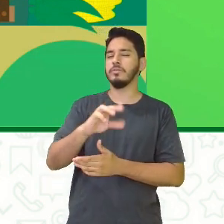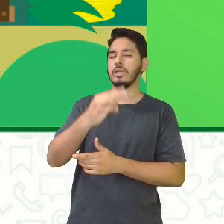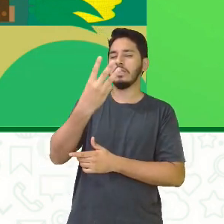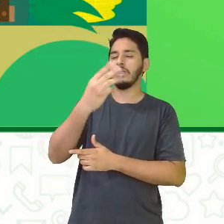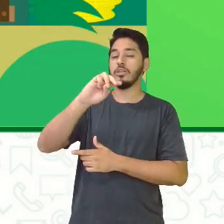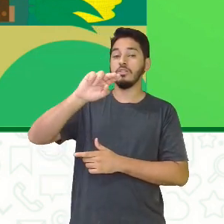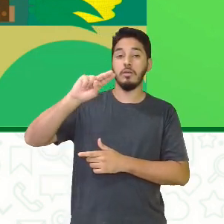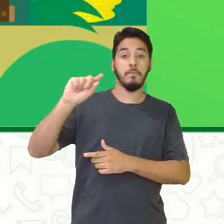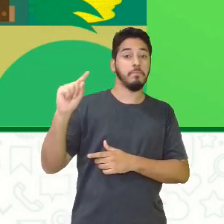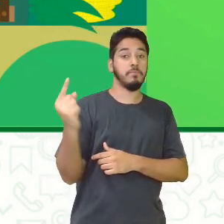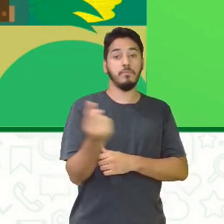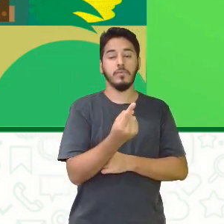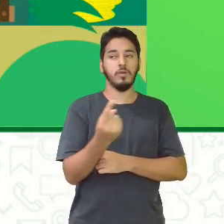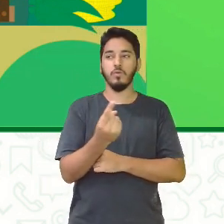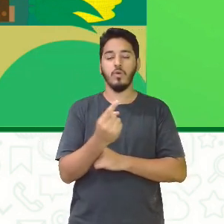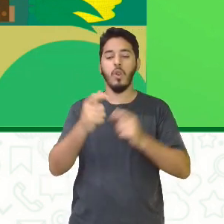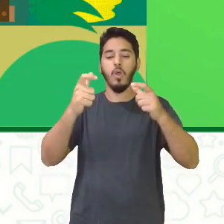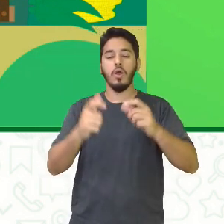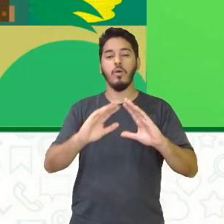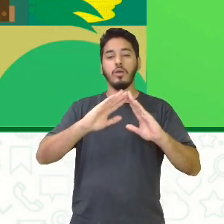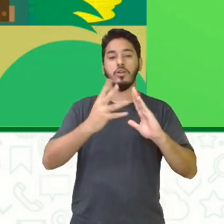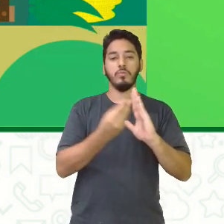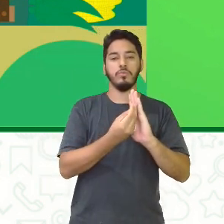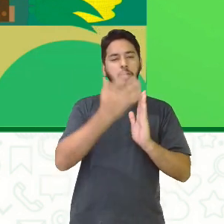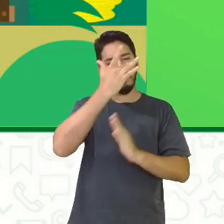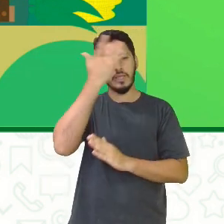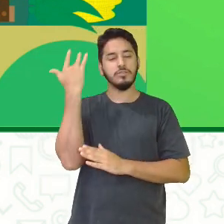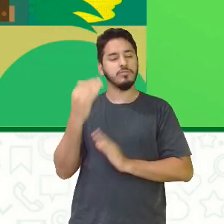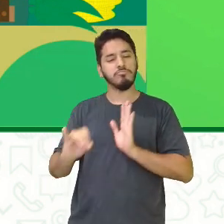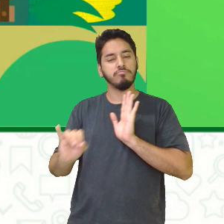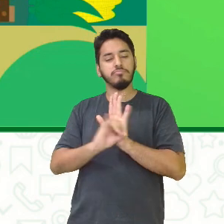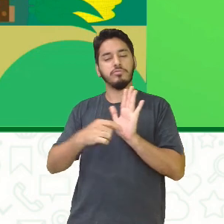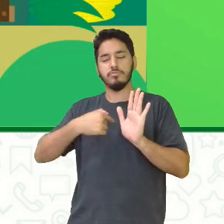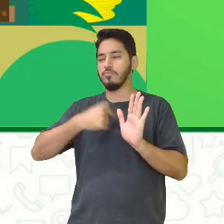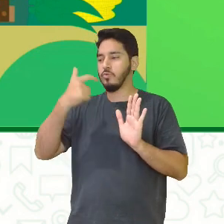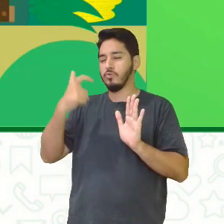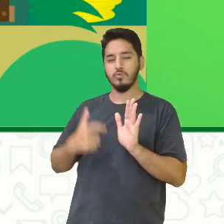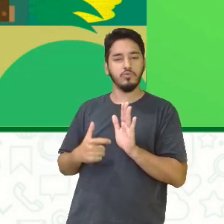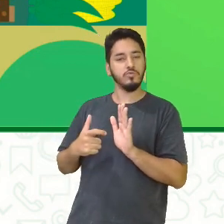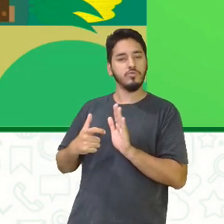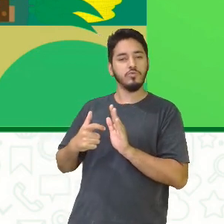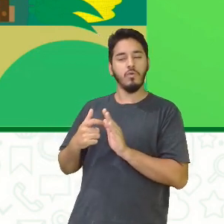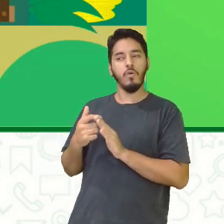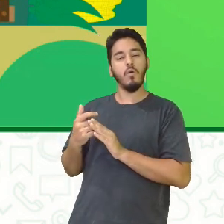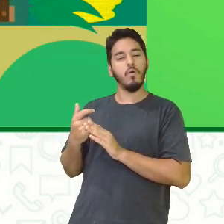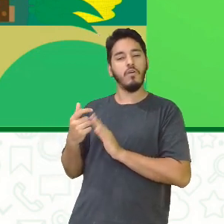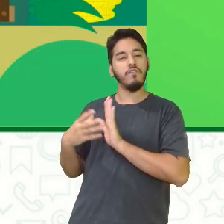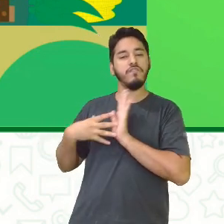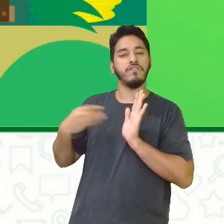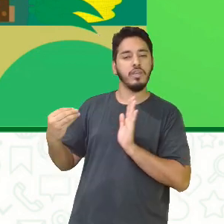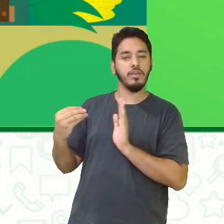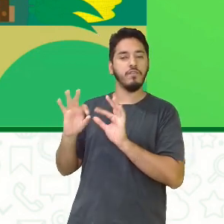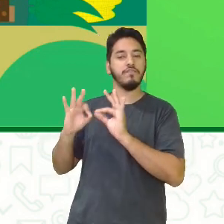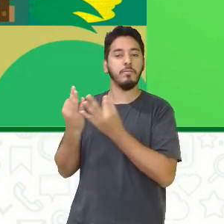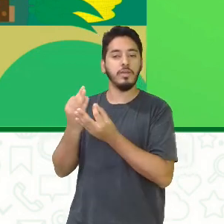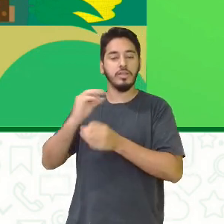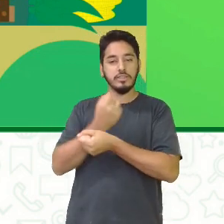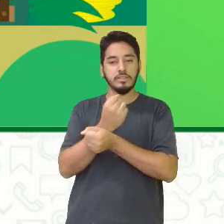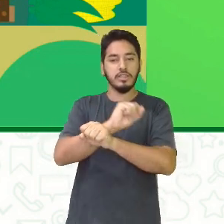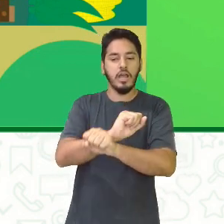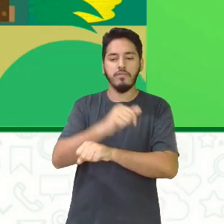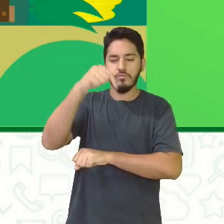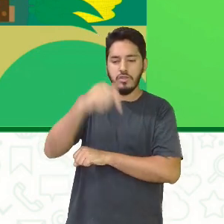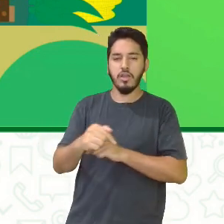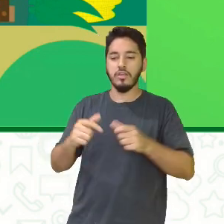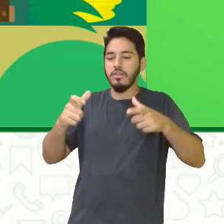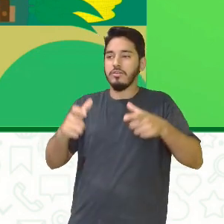comunidades quilombolas, onde moram pessoas que se identificam como descendentes de escravos e sempre ocuparam esse território específico. Por